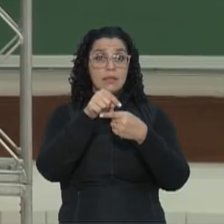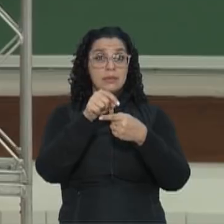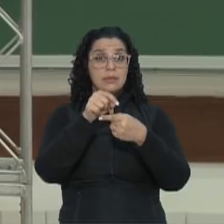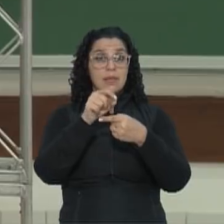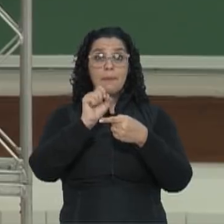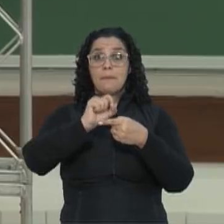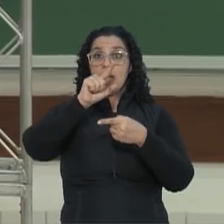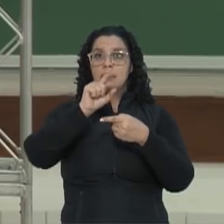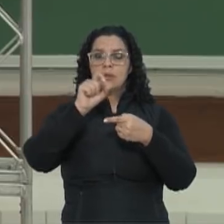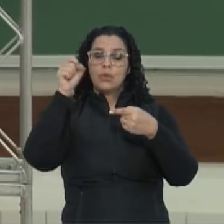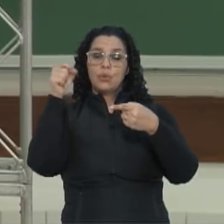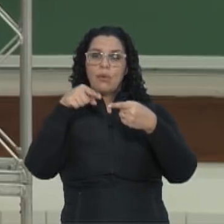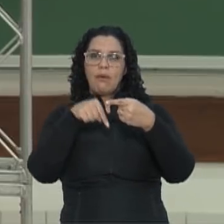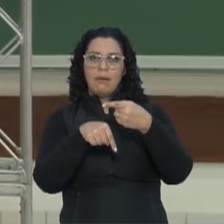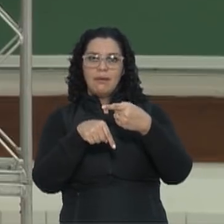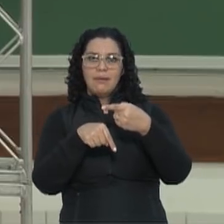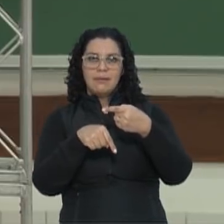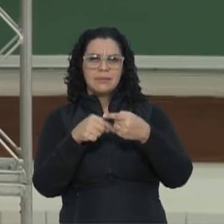o inteiro.